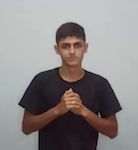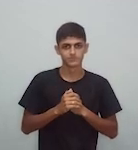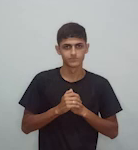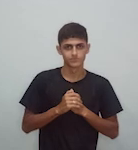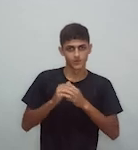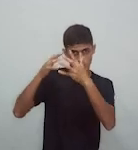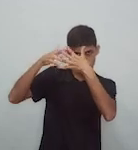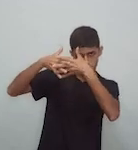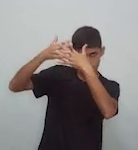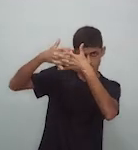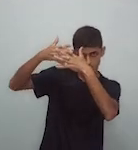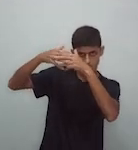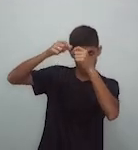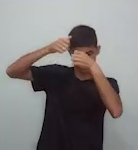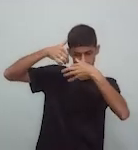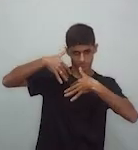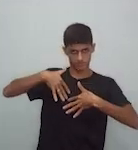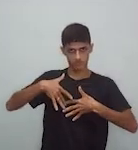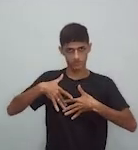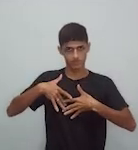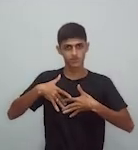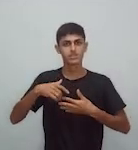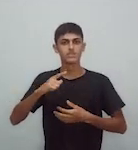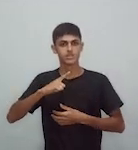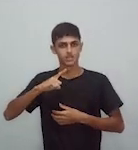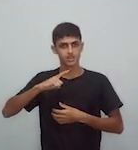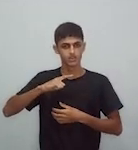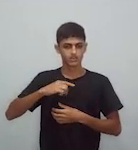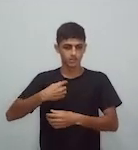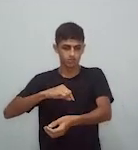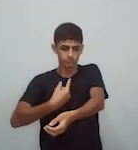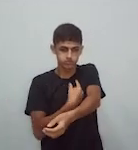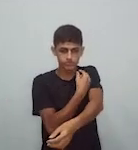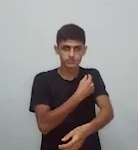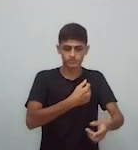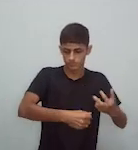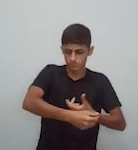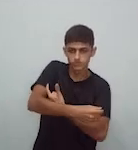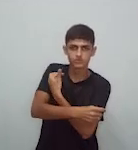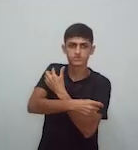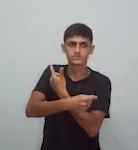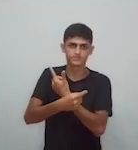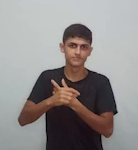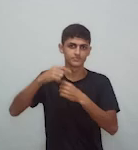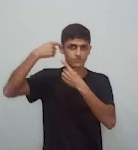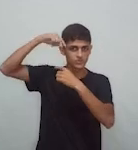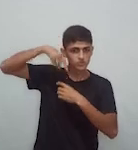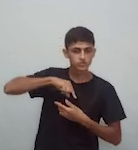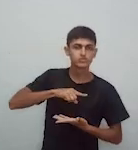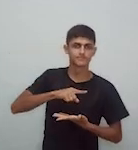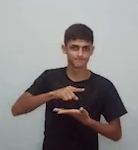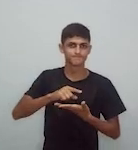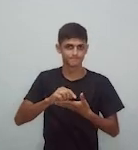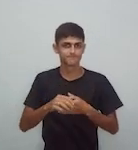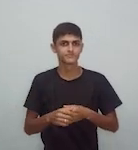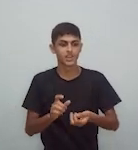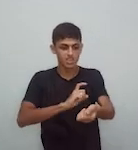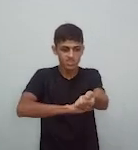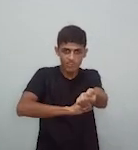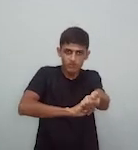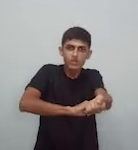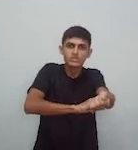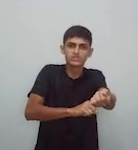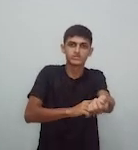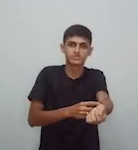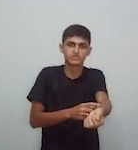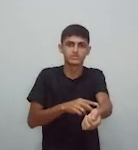o sistema nervoso ele permite a comunicação entre as diversas partes do corpo e essa comunicação é feita por meio de impulsos